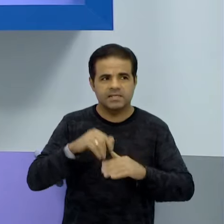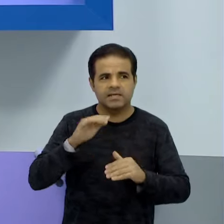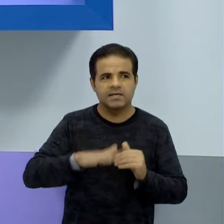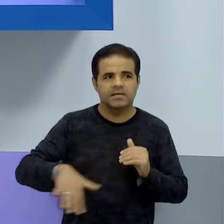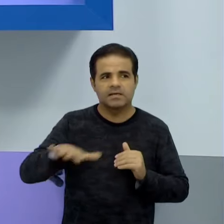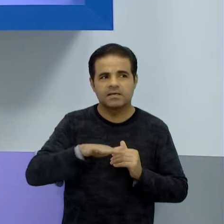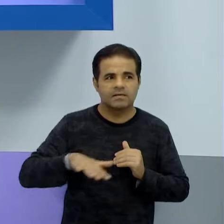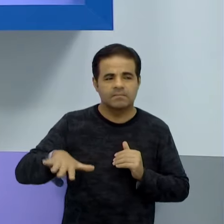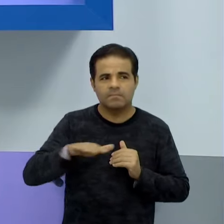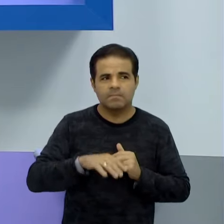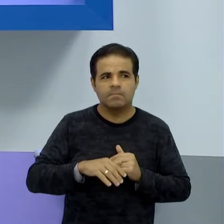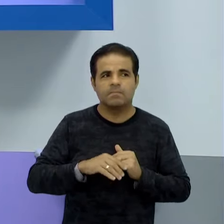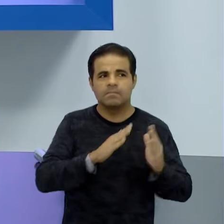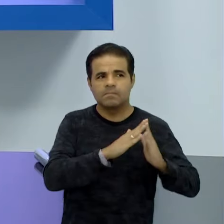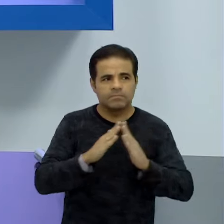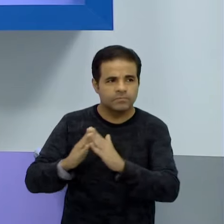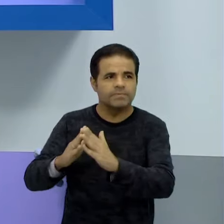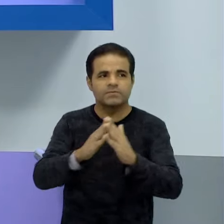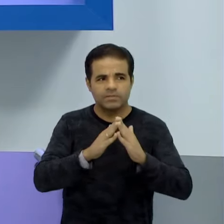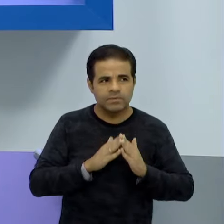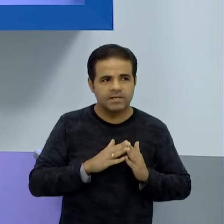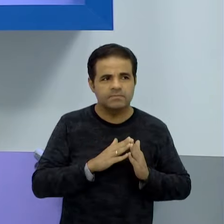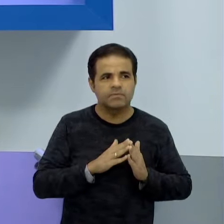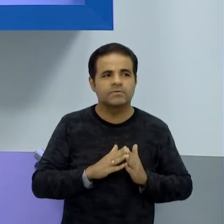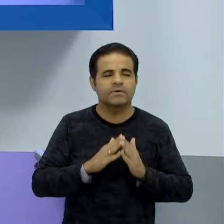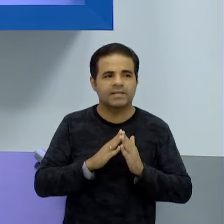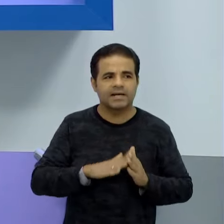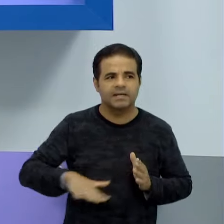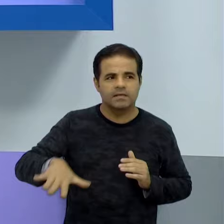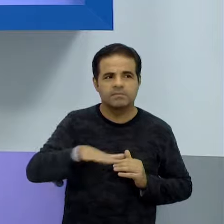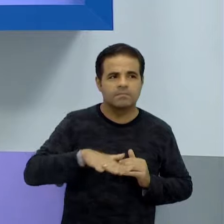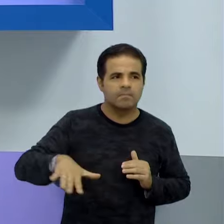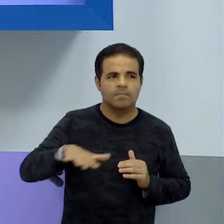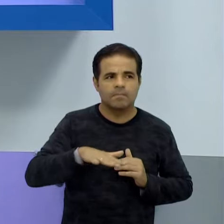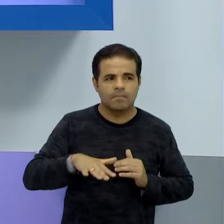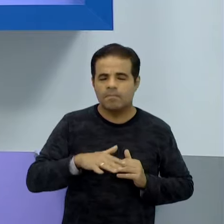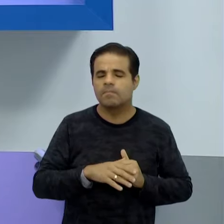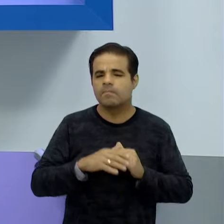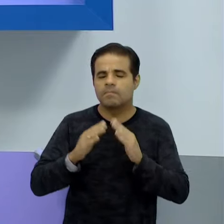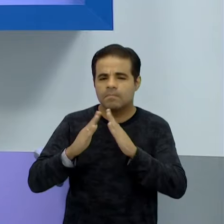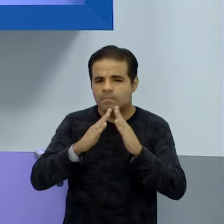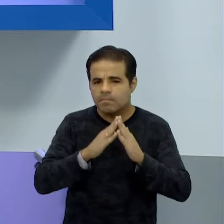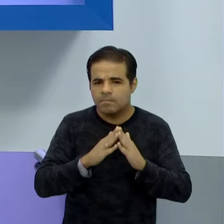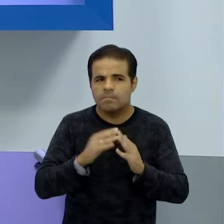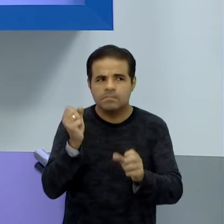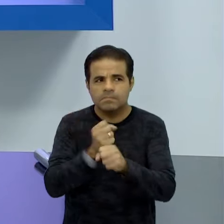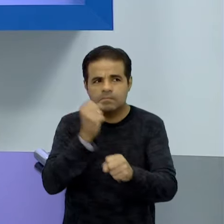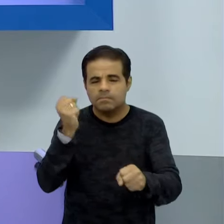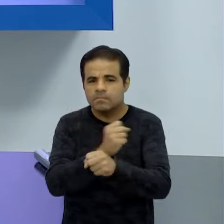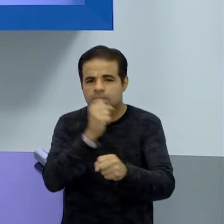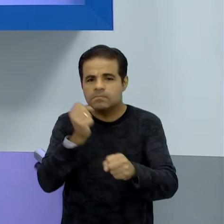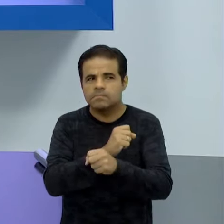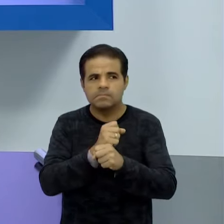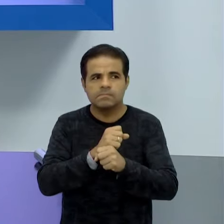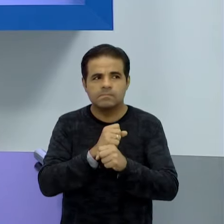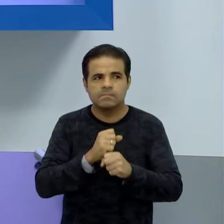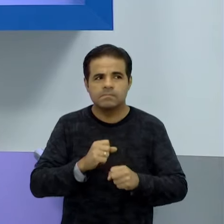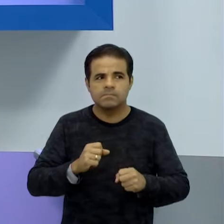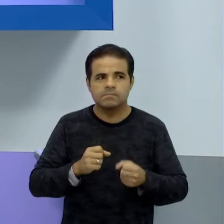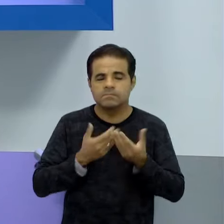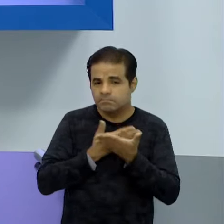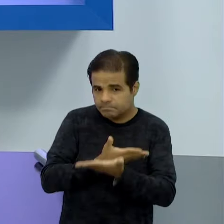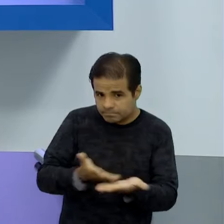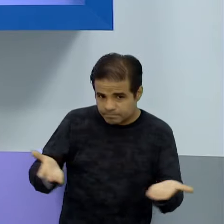dessas moradias. Mas o governo cometeu um erro grave, que foi construir os prédios